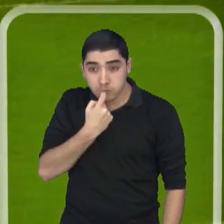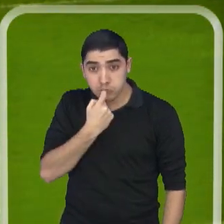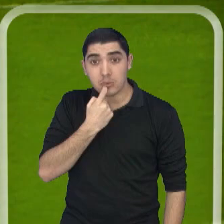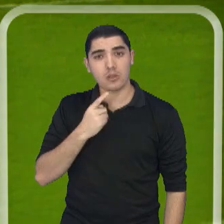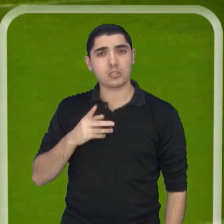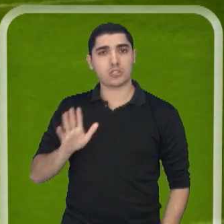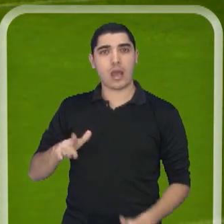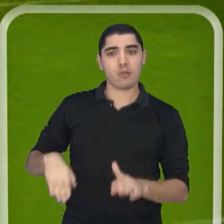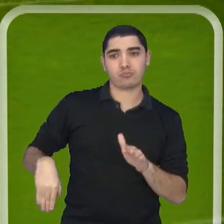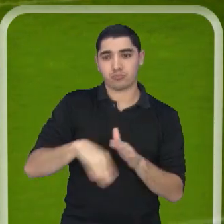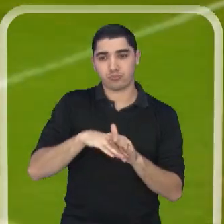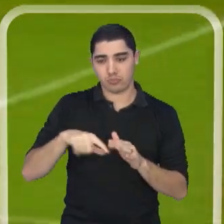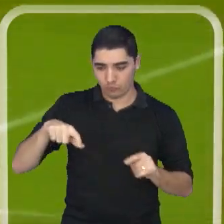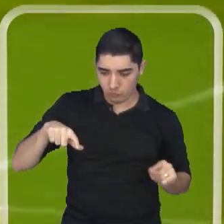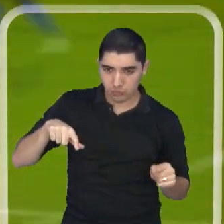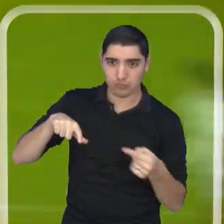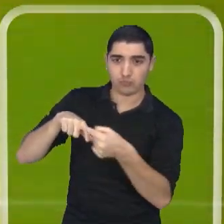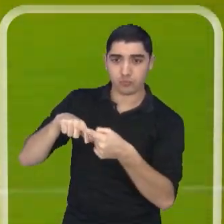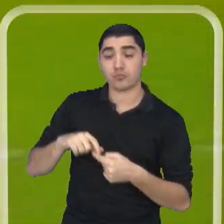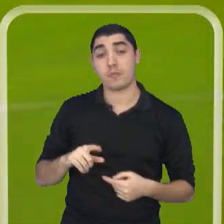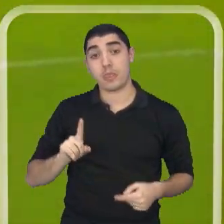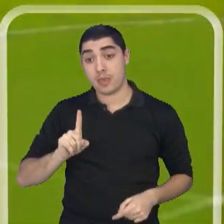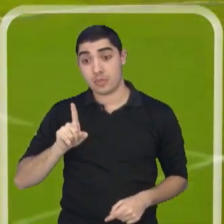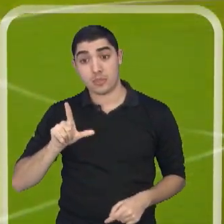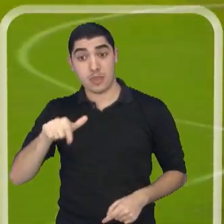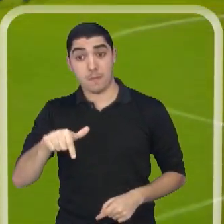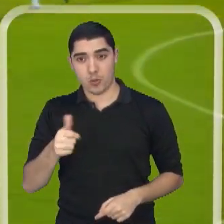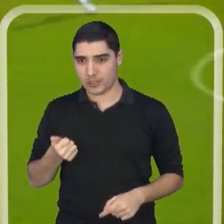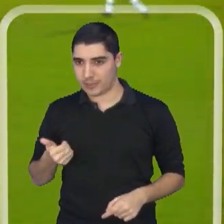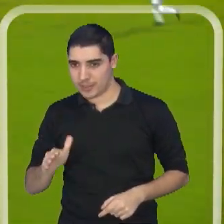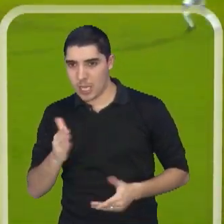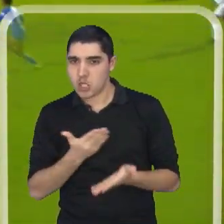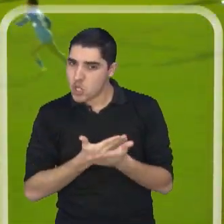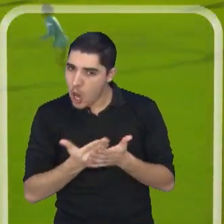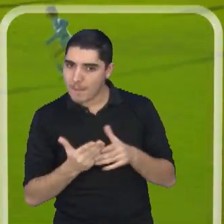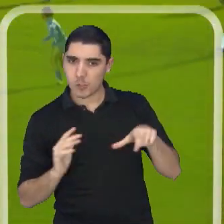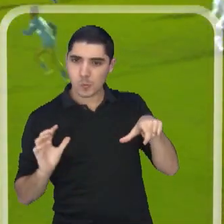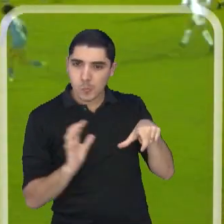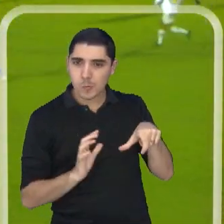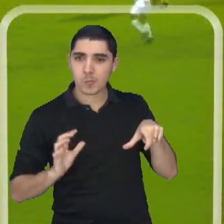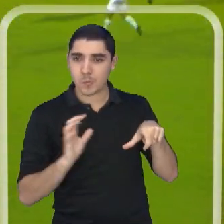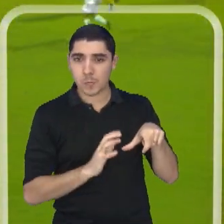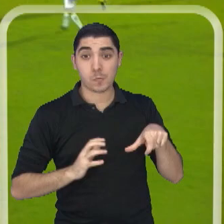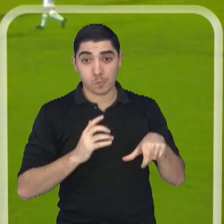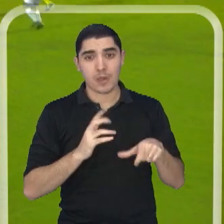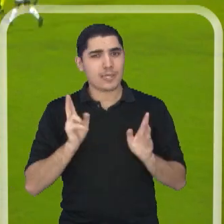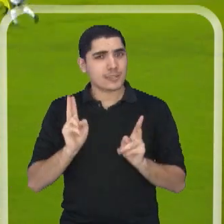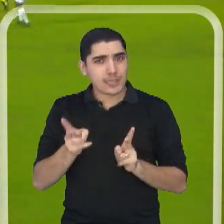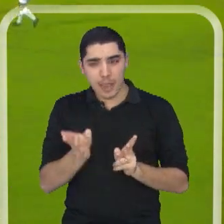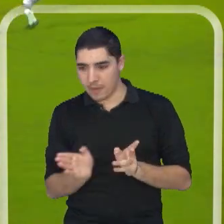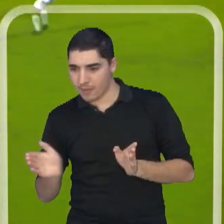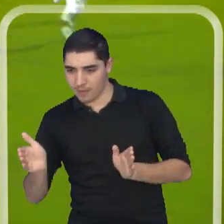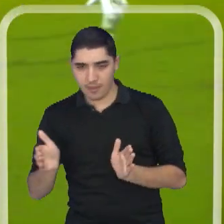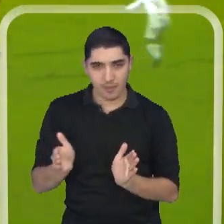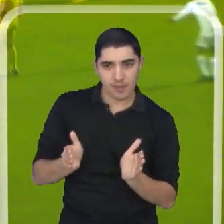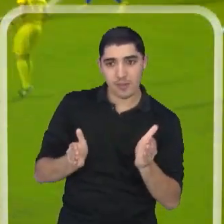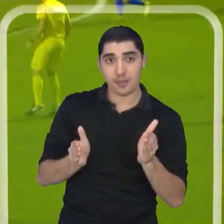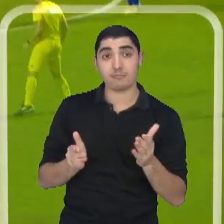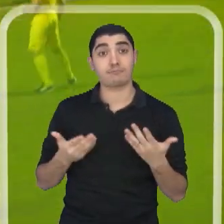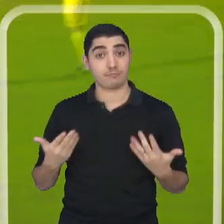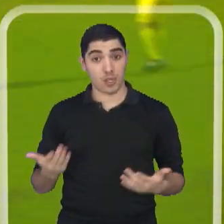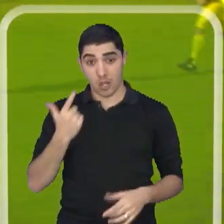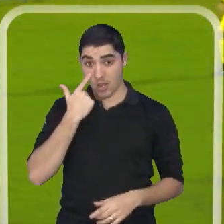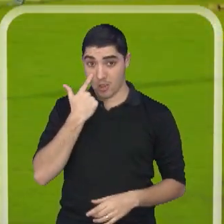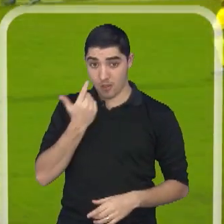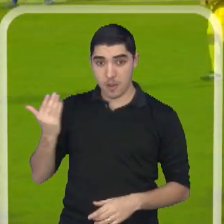deu o primeiro chute a gol. Aos poucos, o Santos foi encontrando espaços, sempre pelas laterais. Nesta